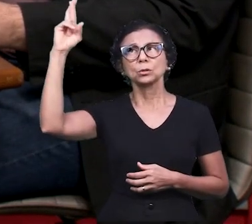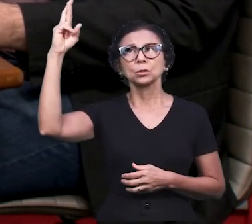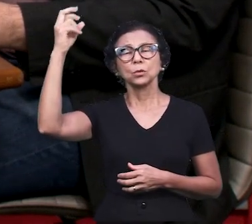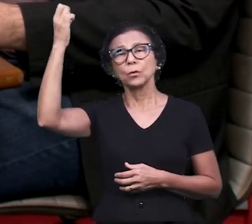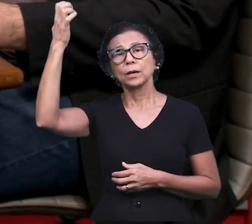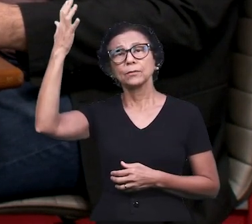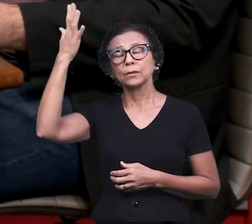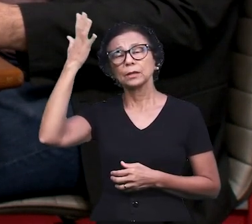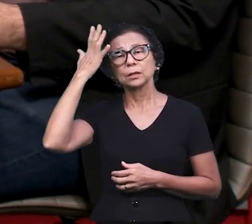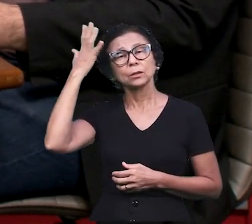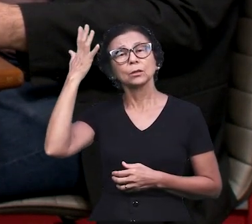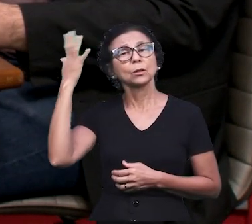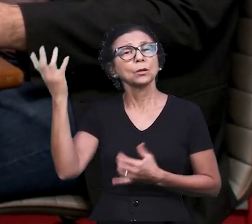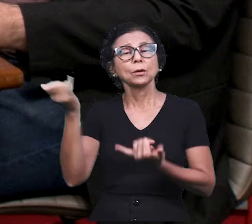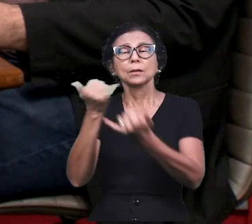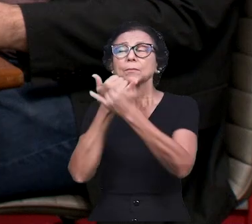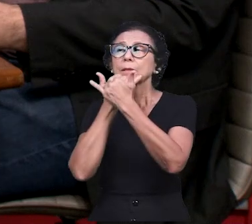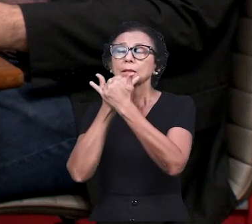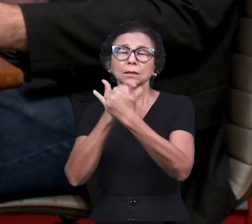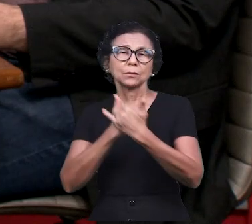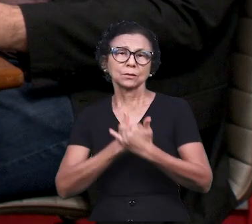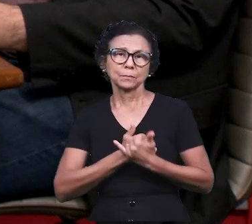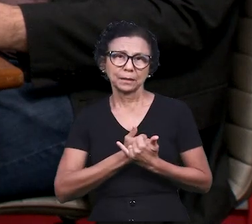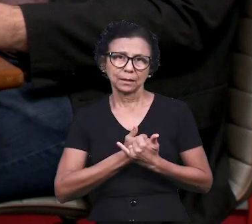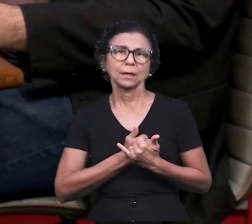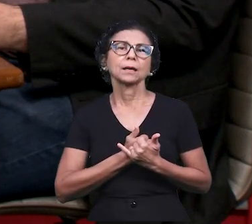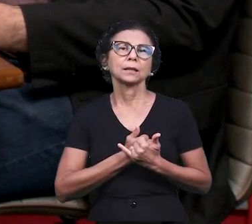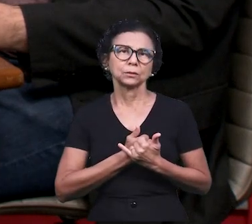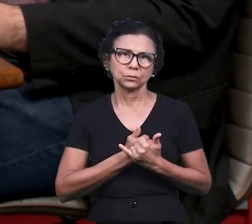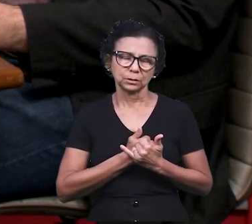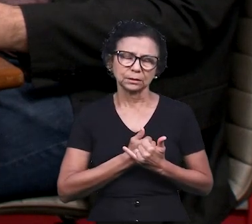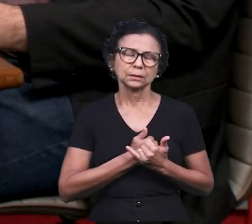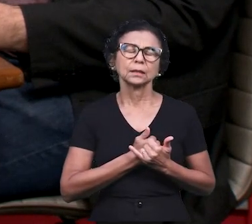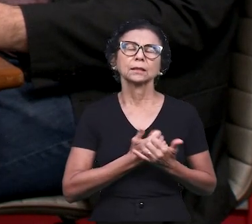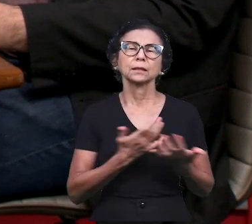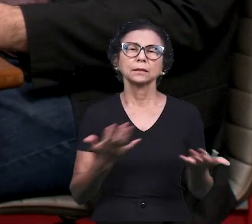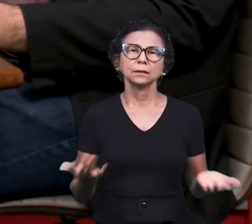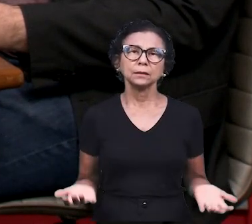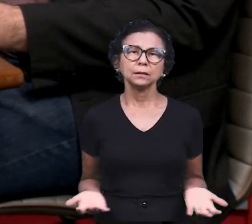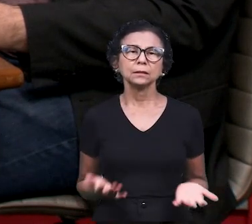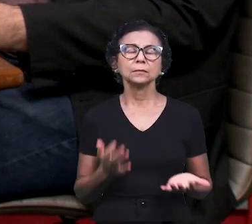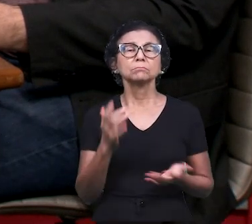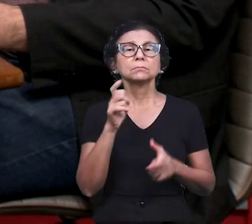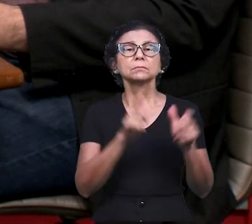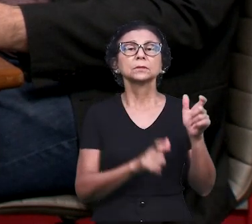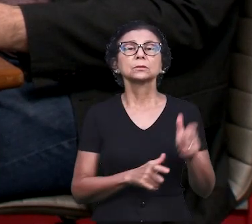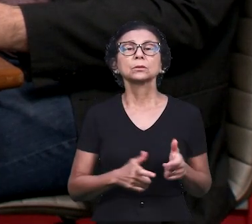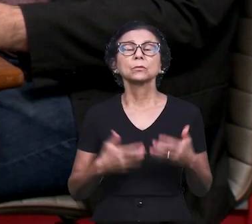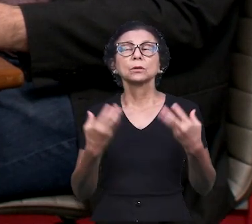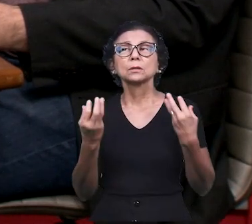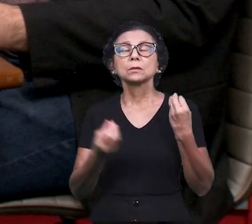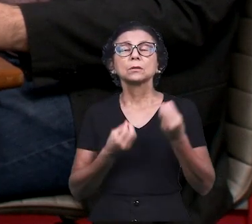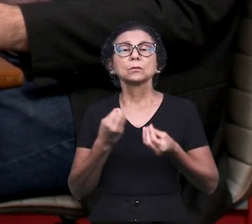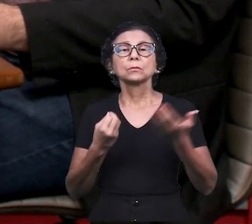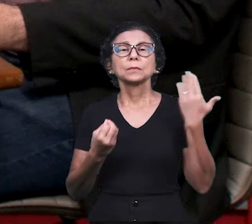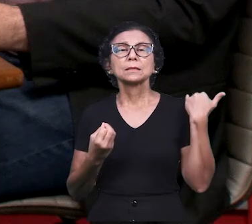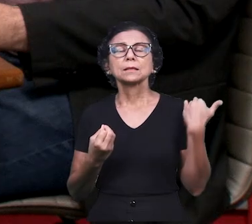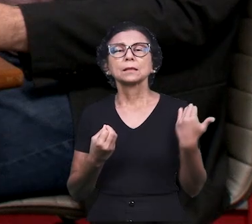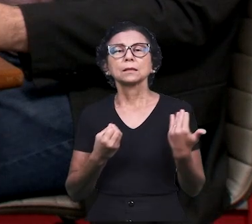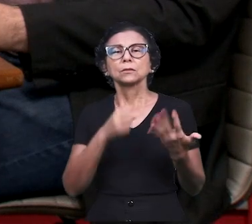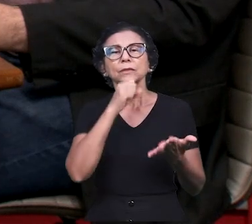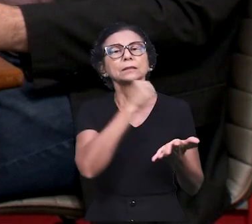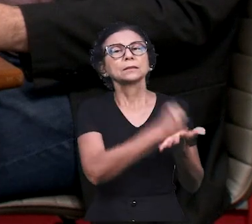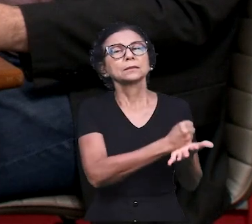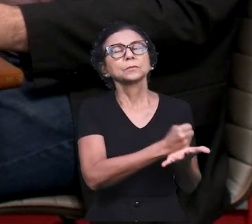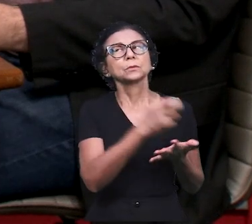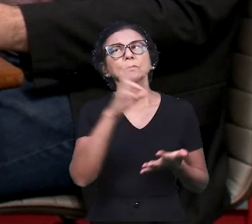né? Para perdão dos pecados, né? Os pecados eram cometidos e qual foi a forma que o Senhor